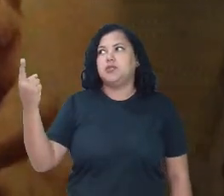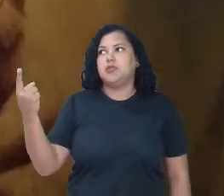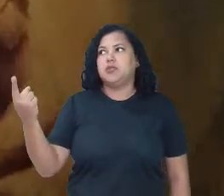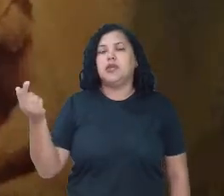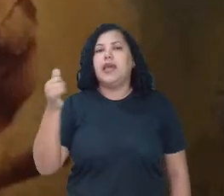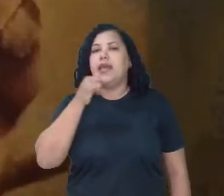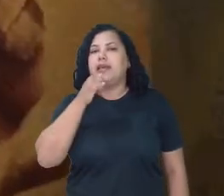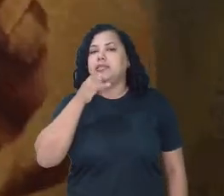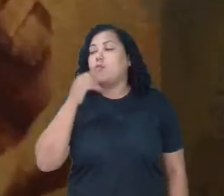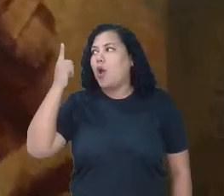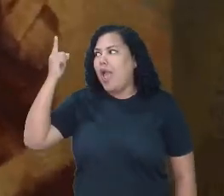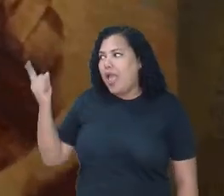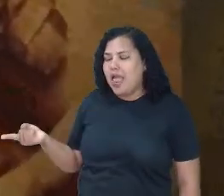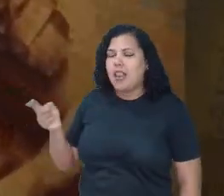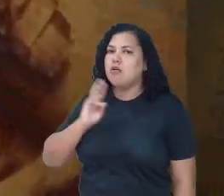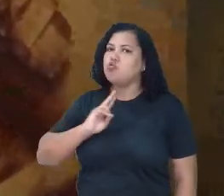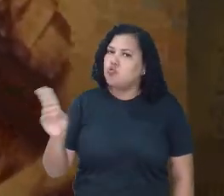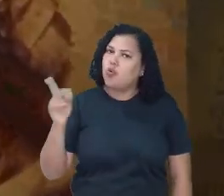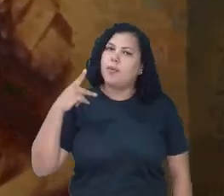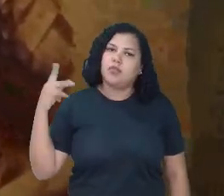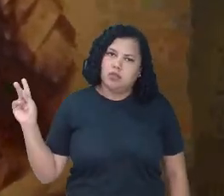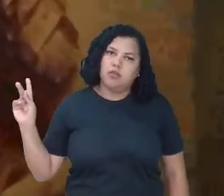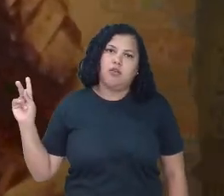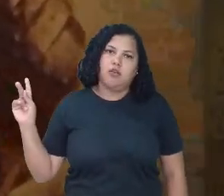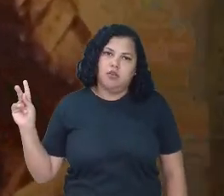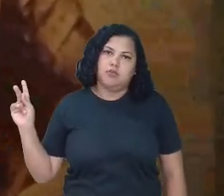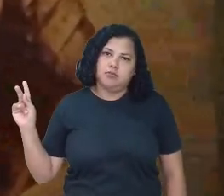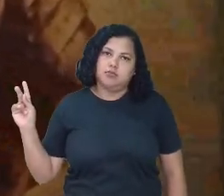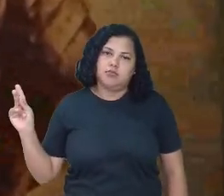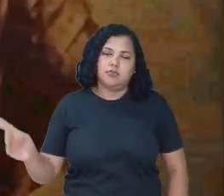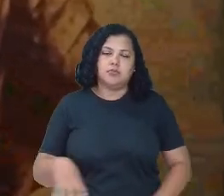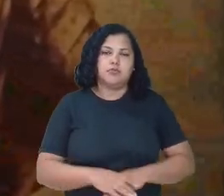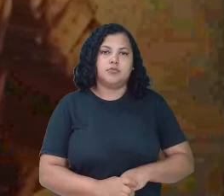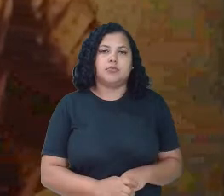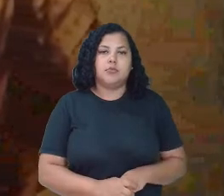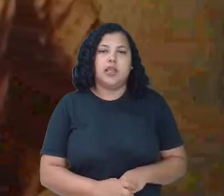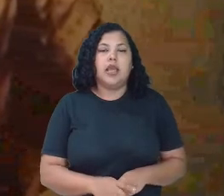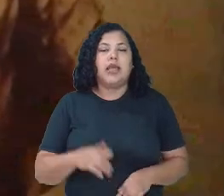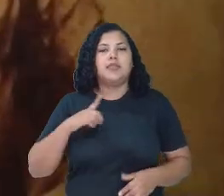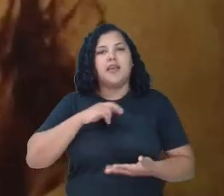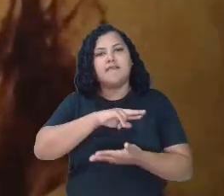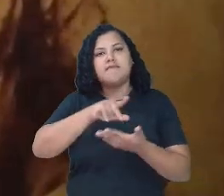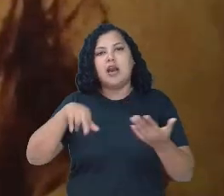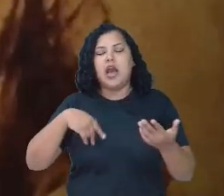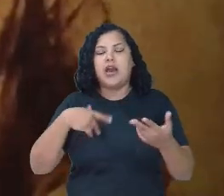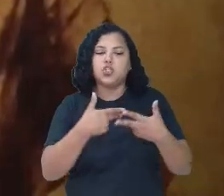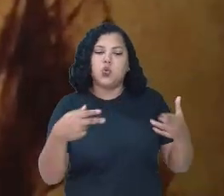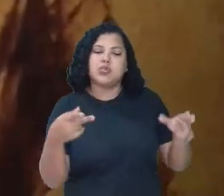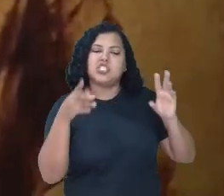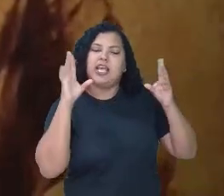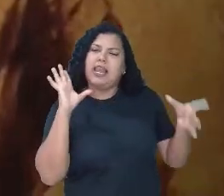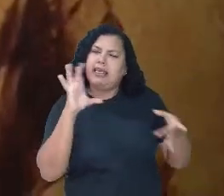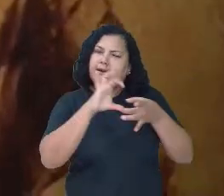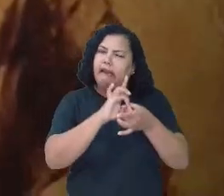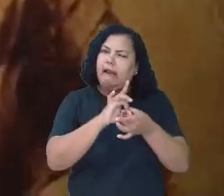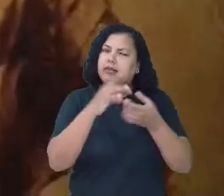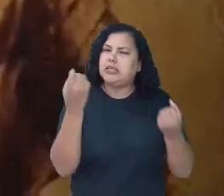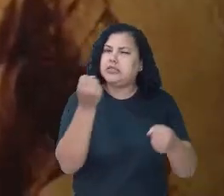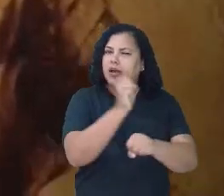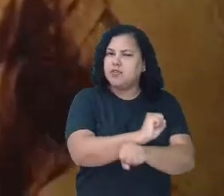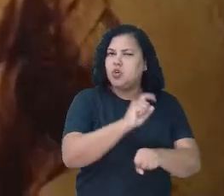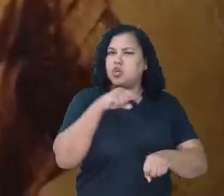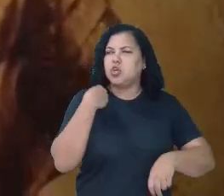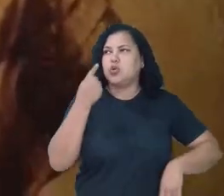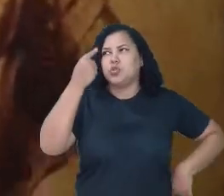à escravidão, porque tem um universo de ocupações na escravidão urbana que muitas vezes a gente há muito acaba